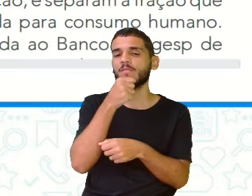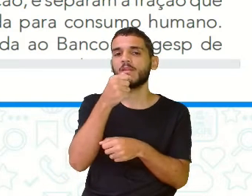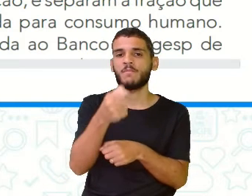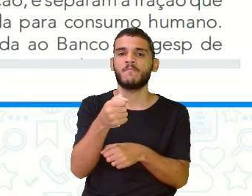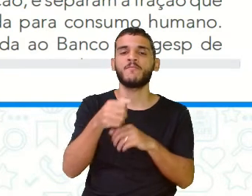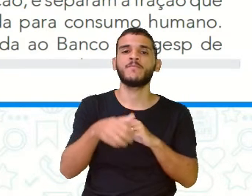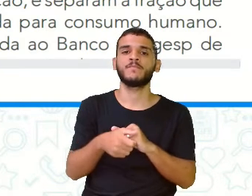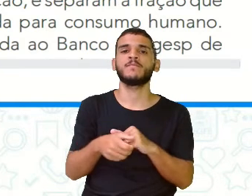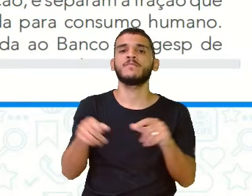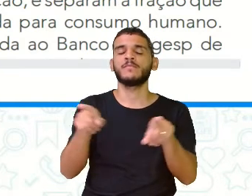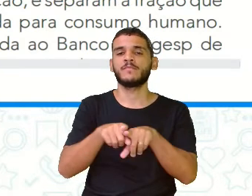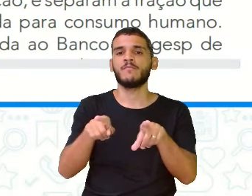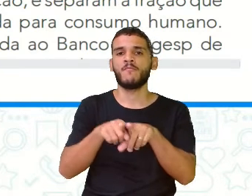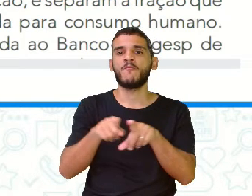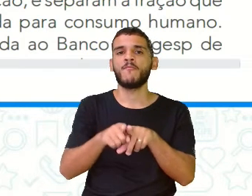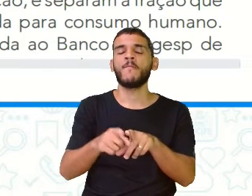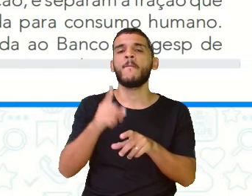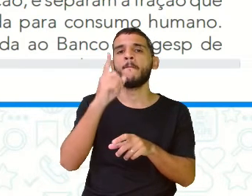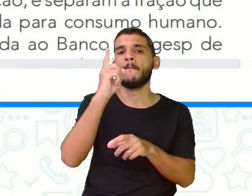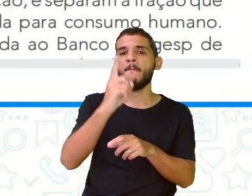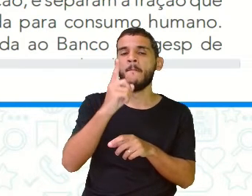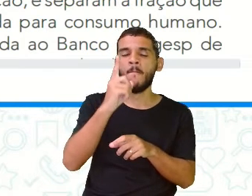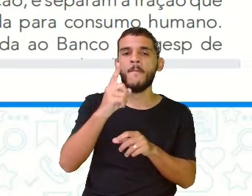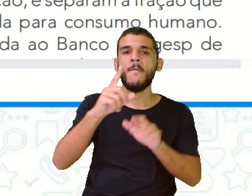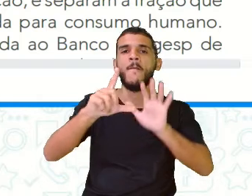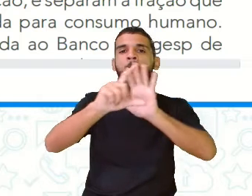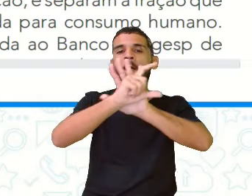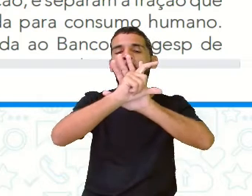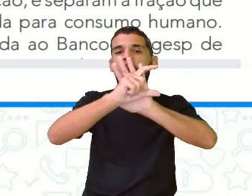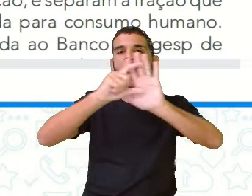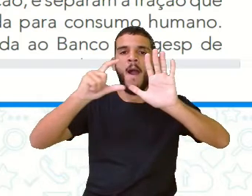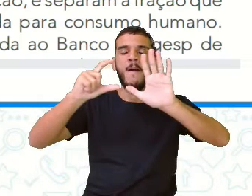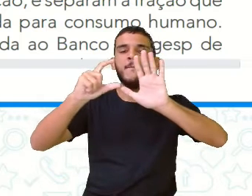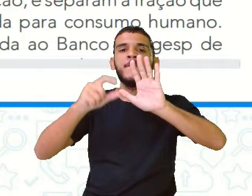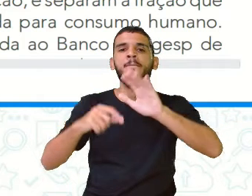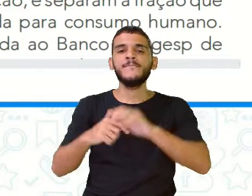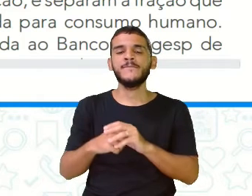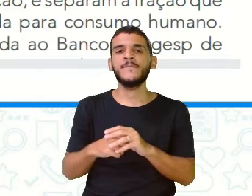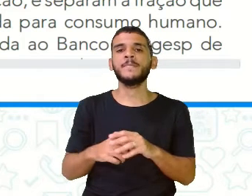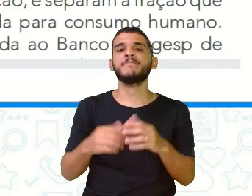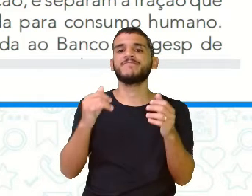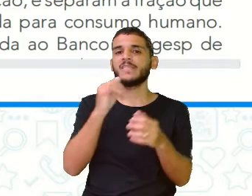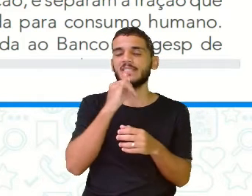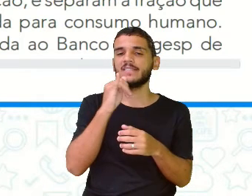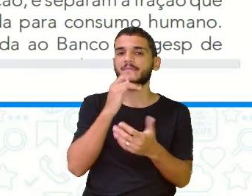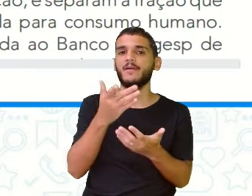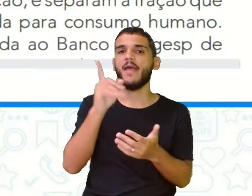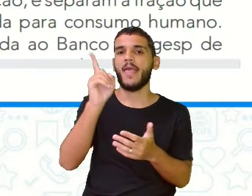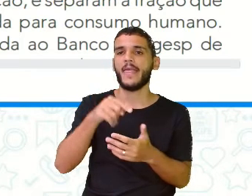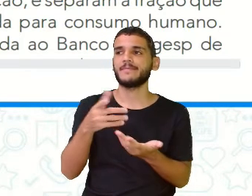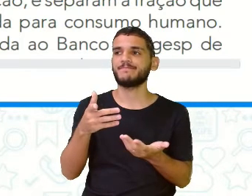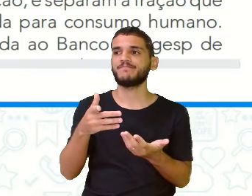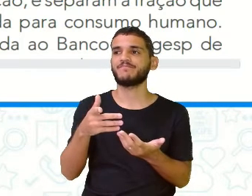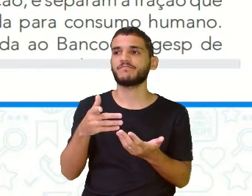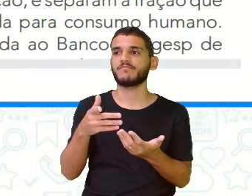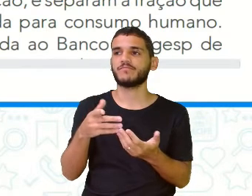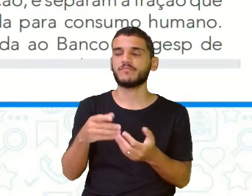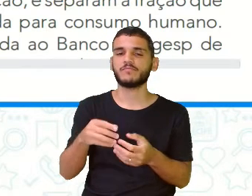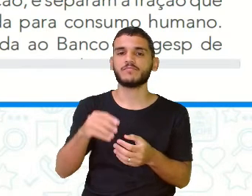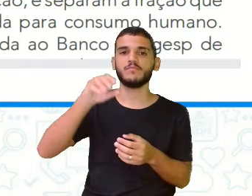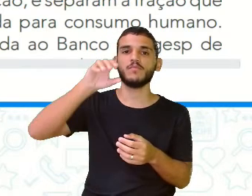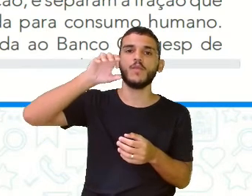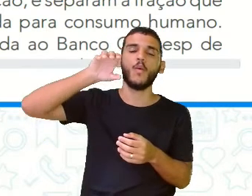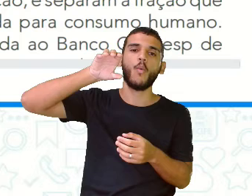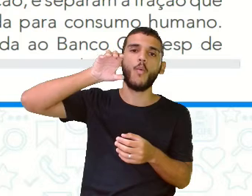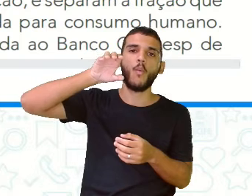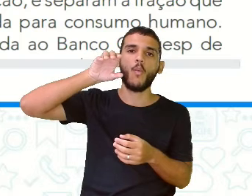primeiro parágrafo, onde começa aí, o Brasil gera diariamente, é a LIDE. Lembra disso, quinto ano? O